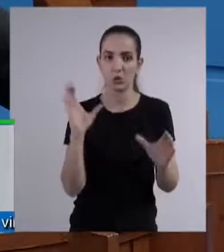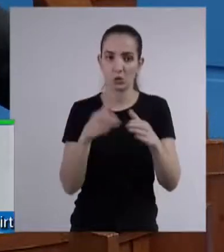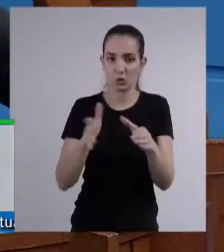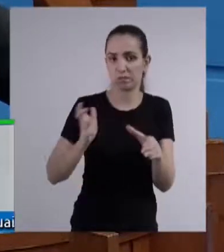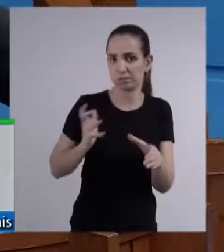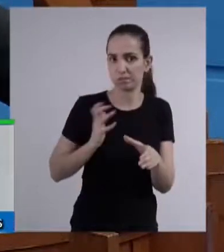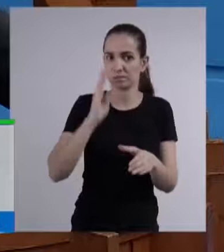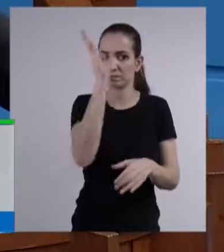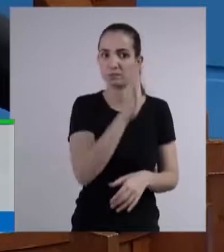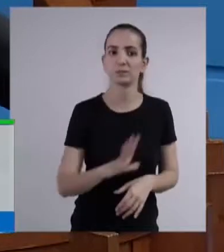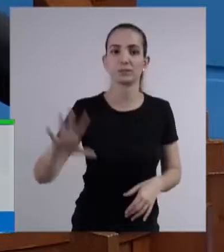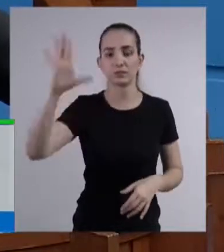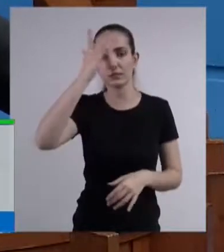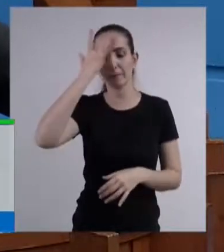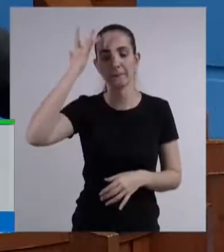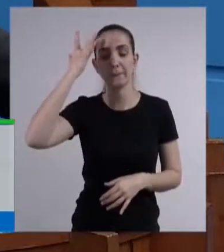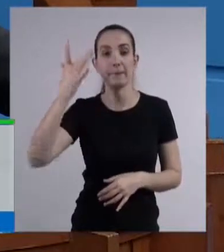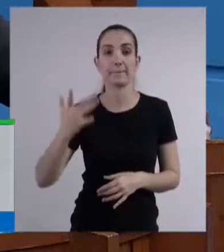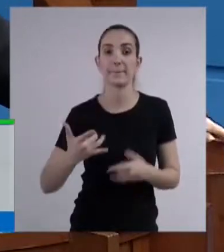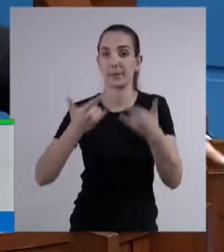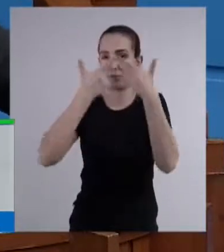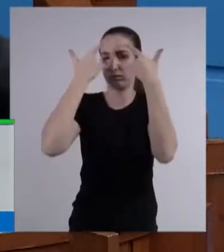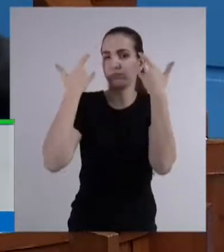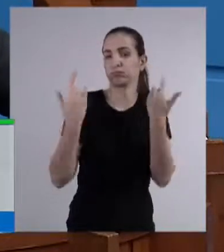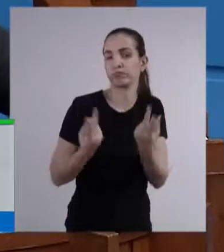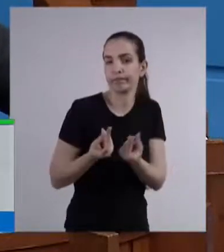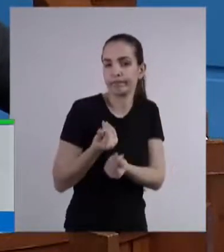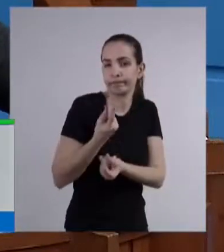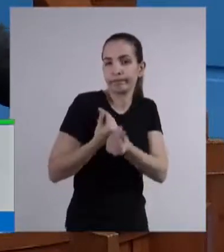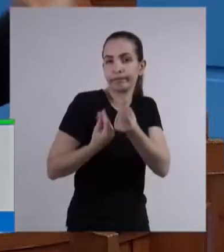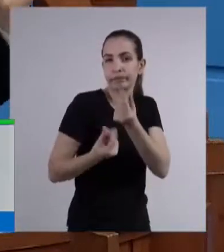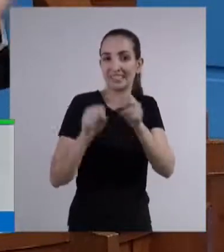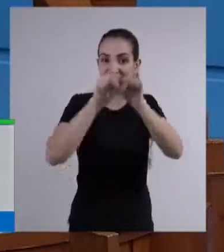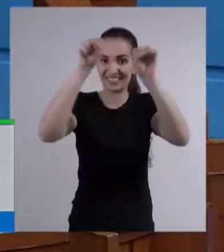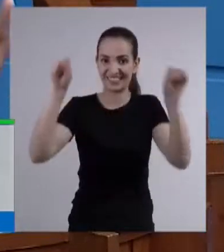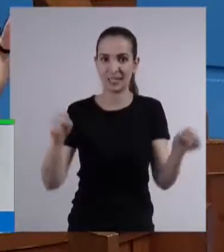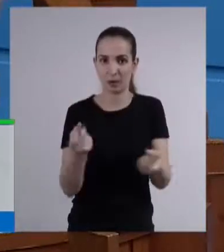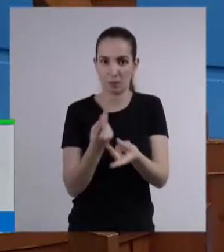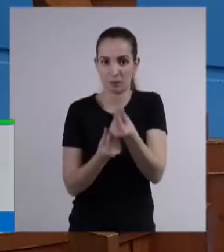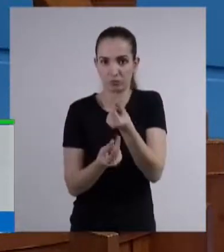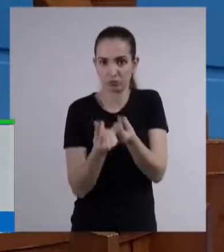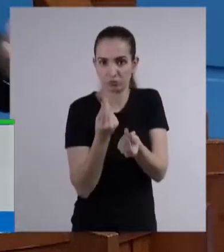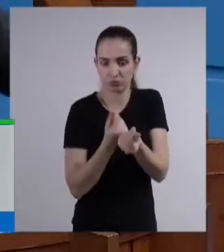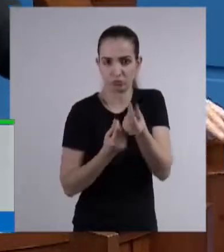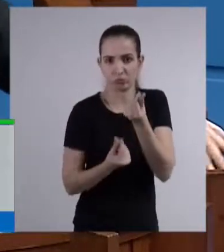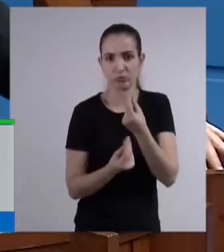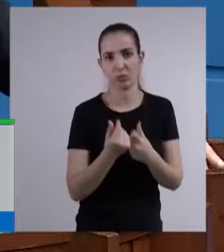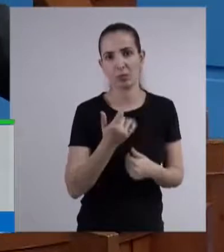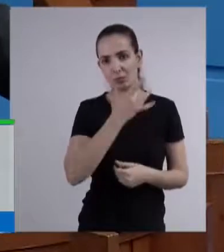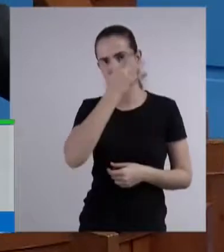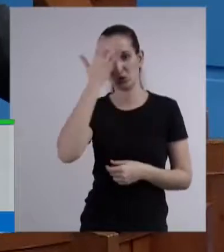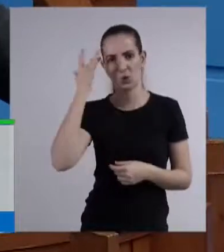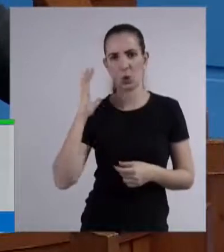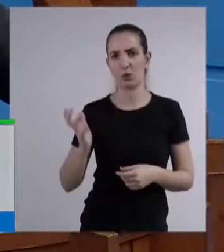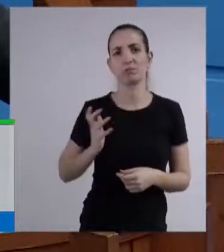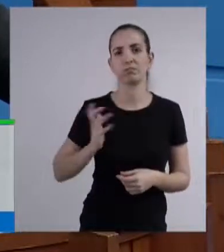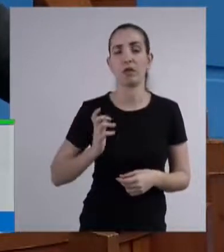os capitalistas que sempre governaram o Brasil, elas têm ódio dos pobres.